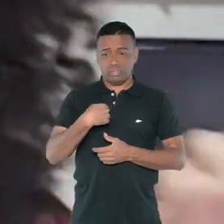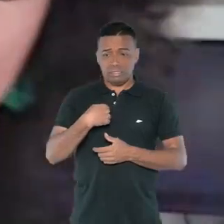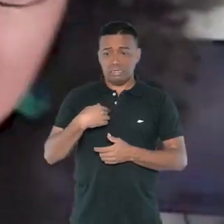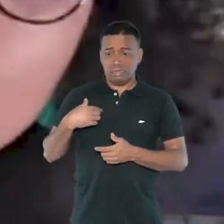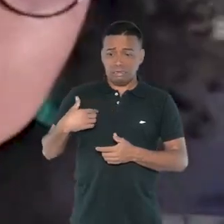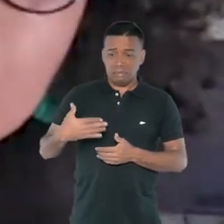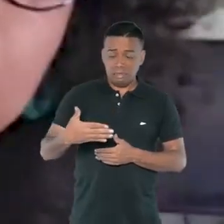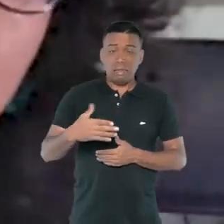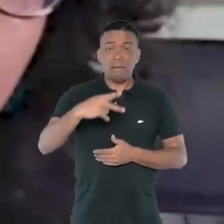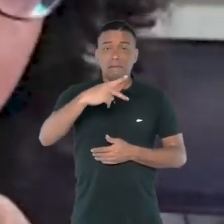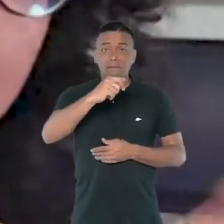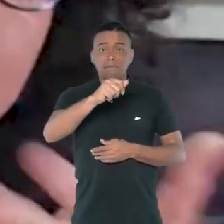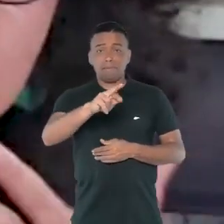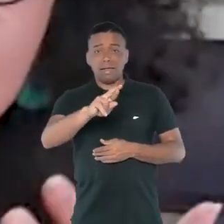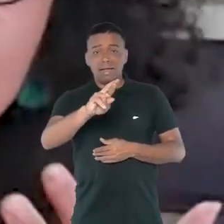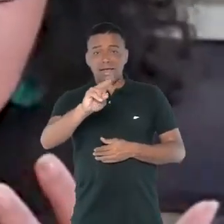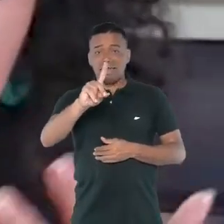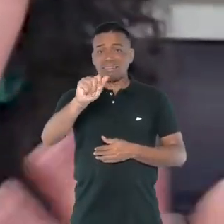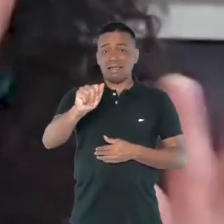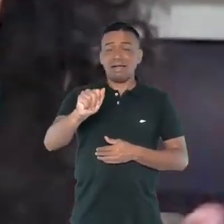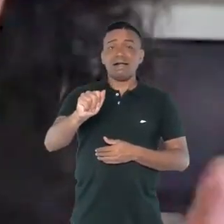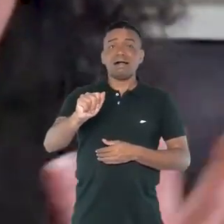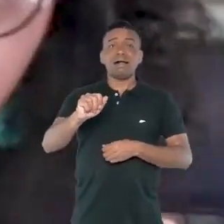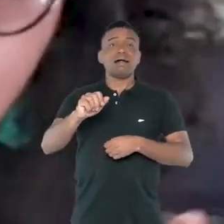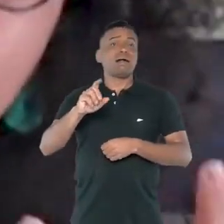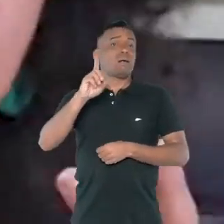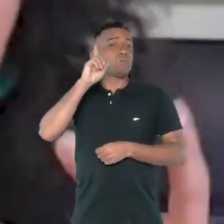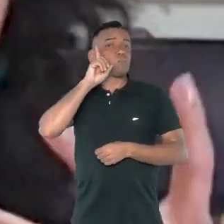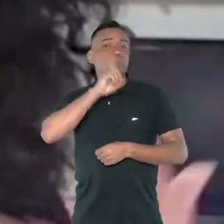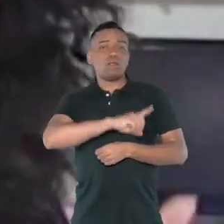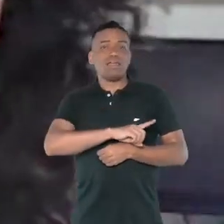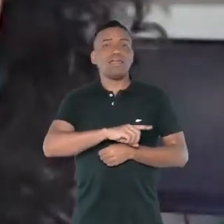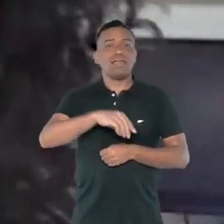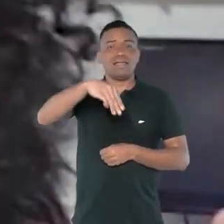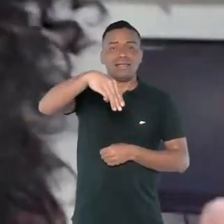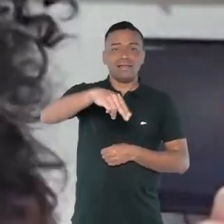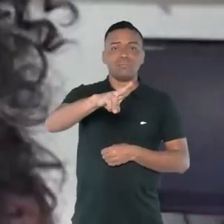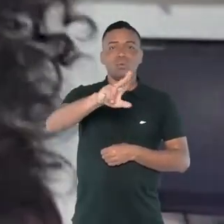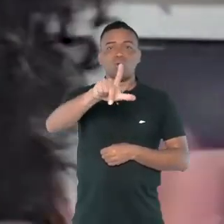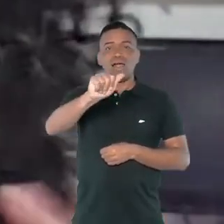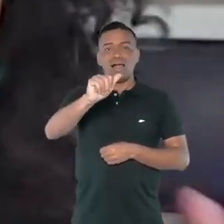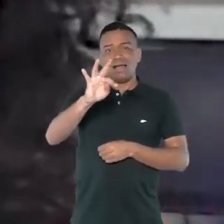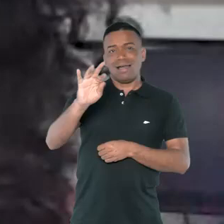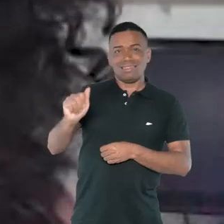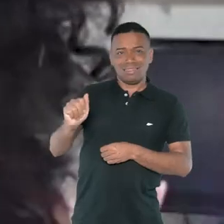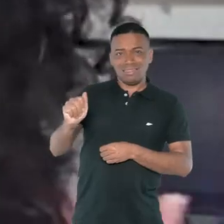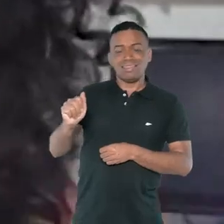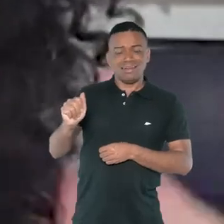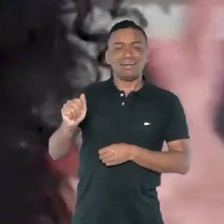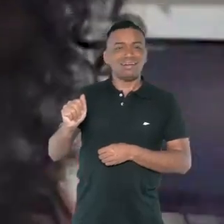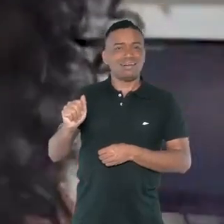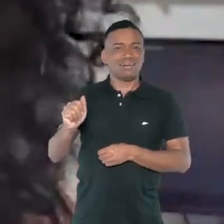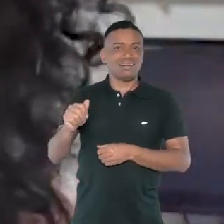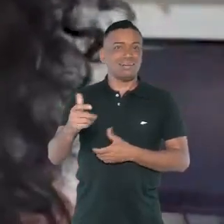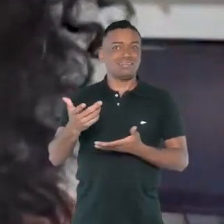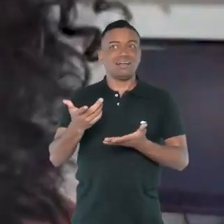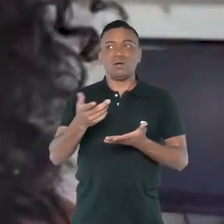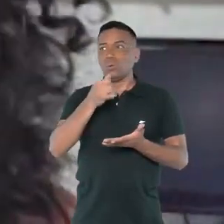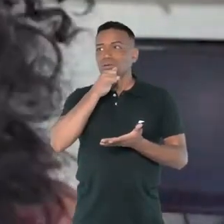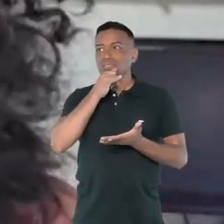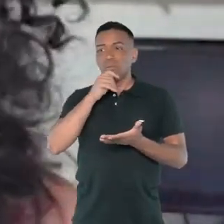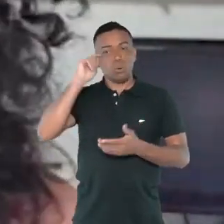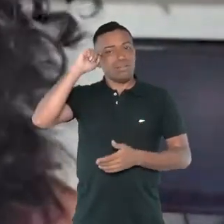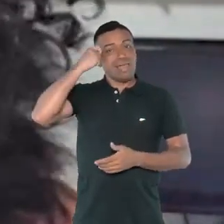Então, eu me classifiquei a vida inteira como parda, morena, mulata, marrom bombom, todos esses termos que